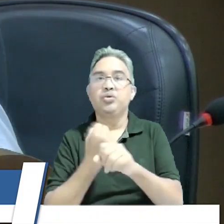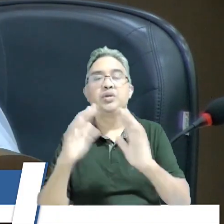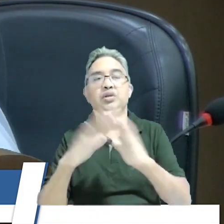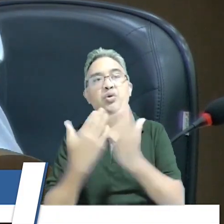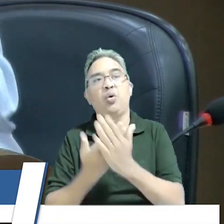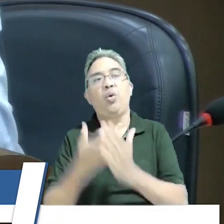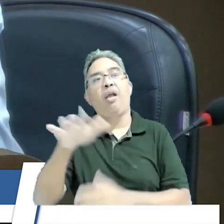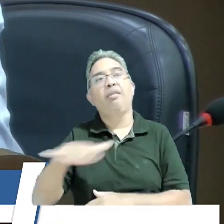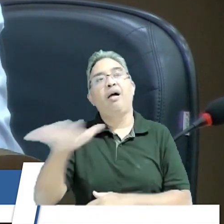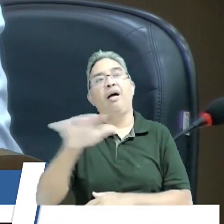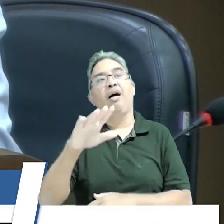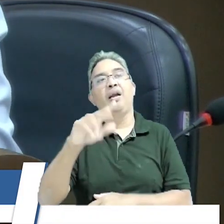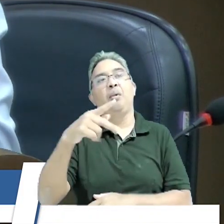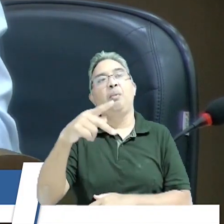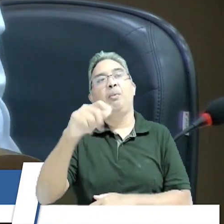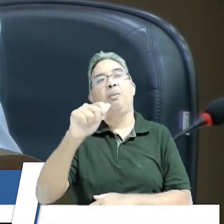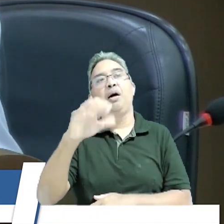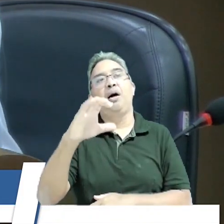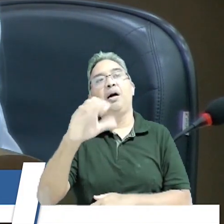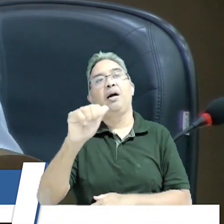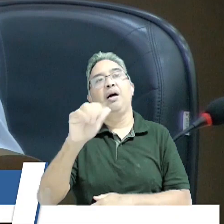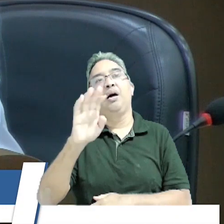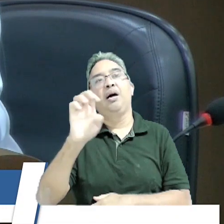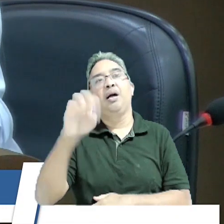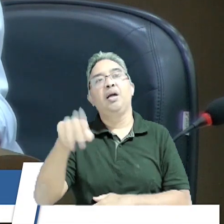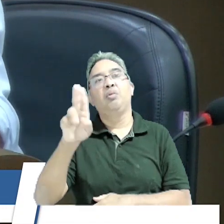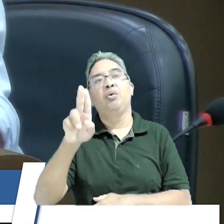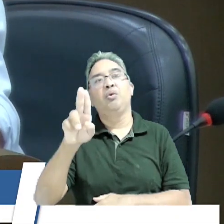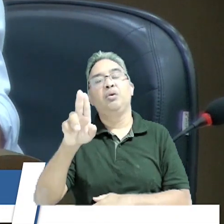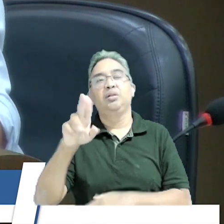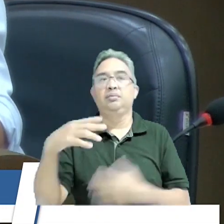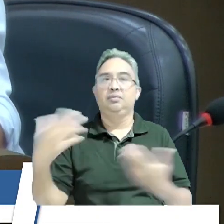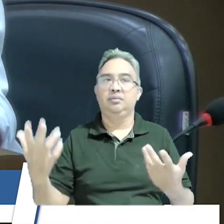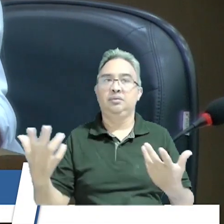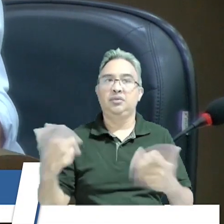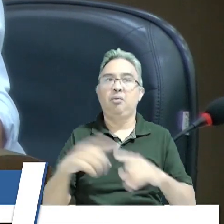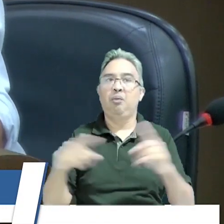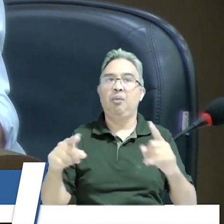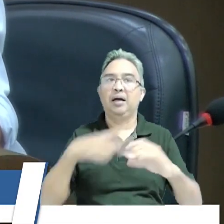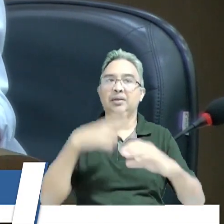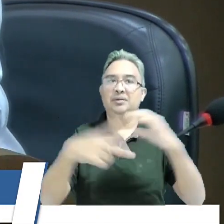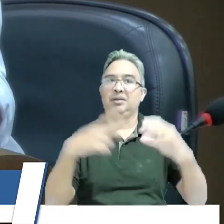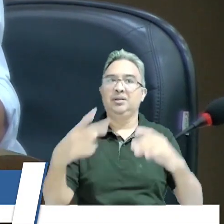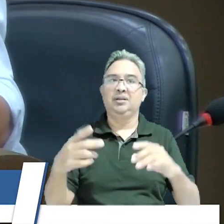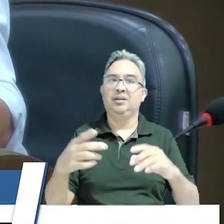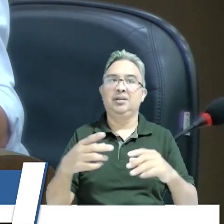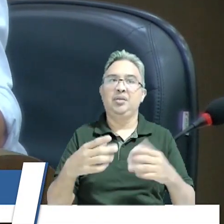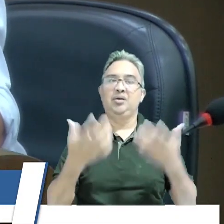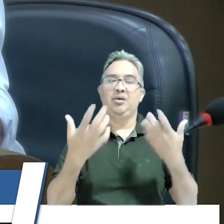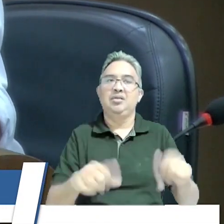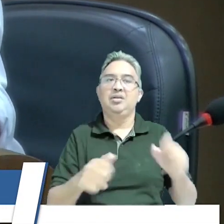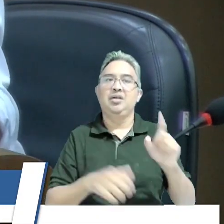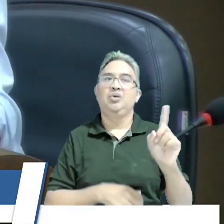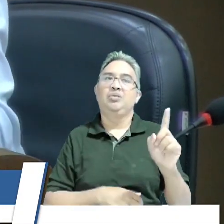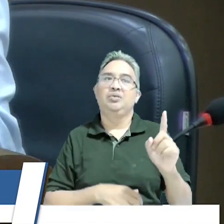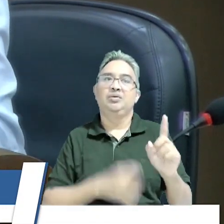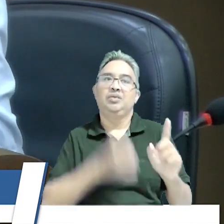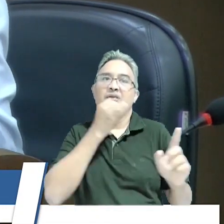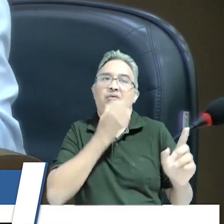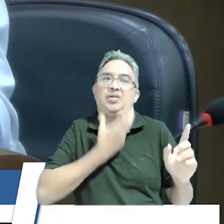Nós fizemos, o Ariel lembra disso. E a Câmara rejeitou a emenda propositiva, infelizmente.